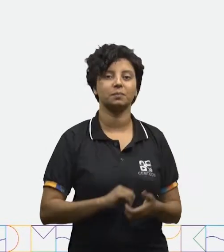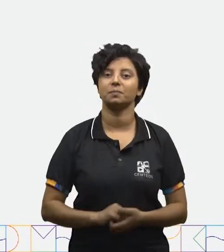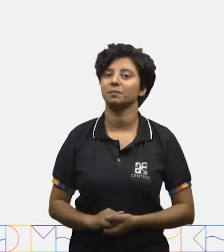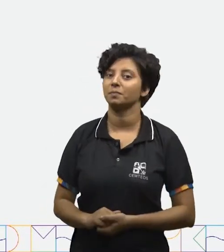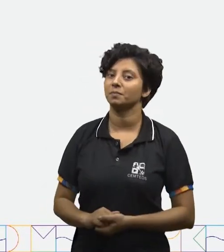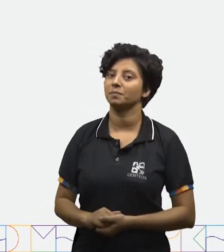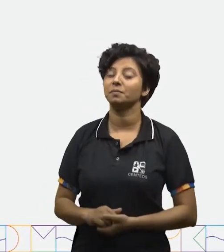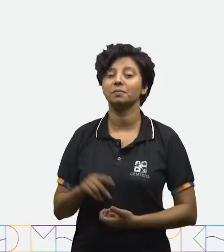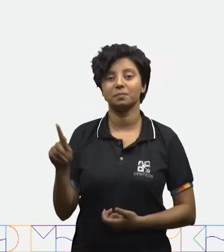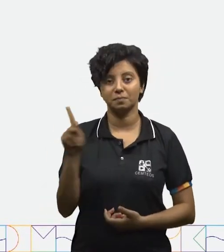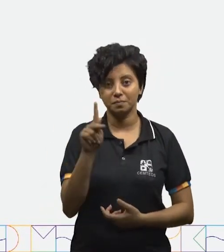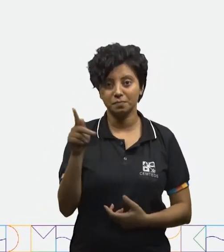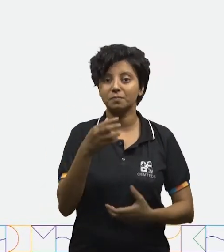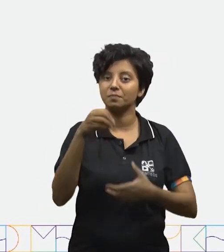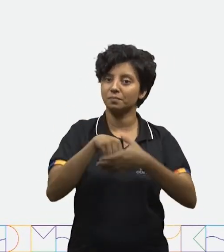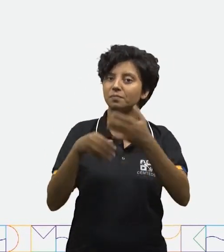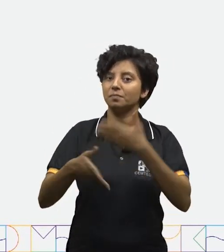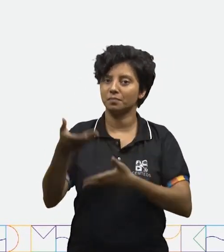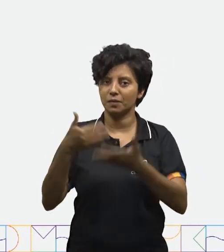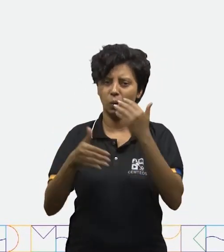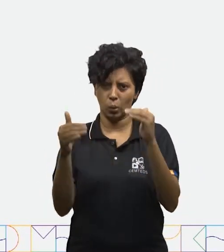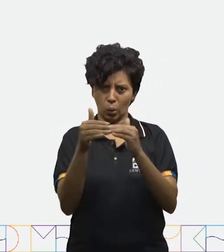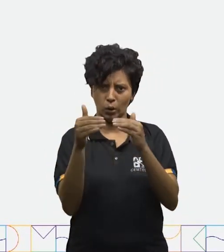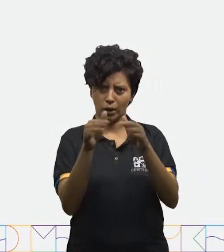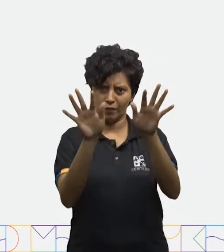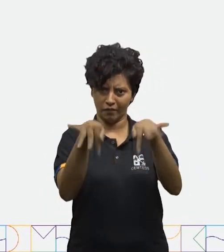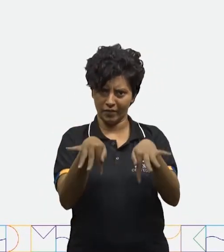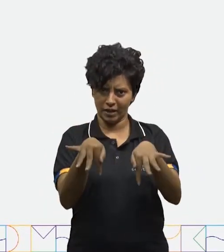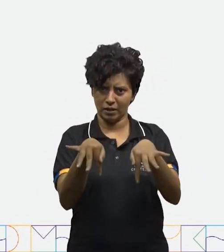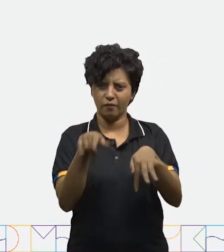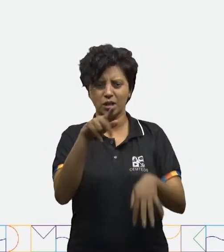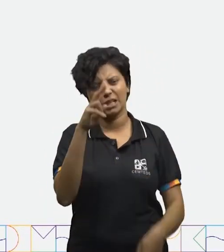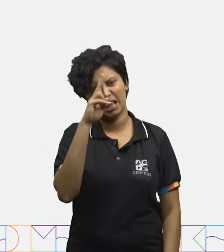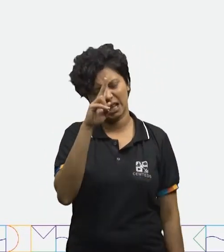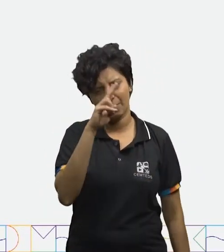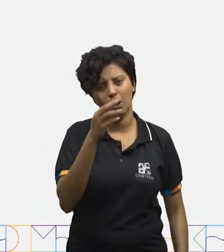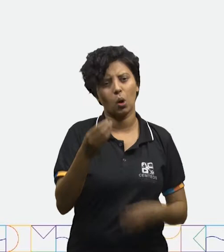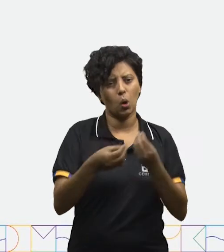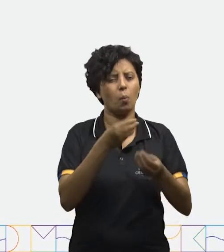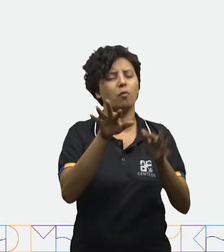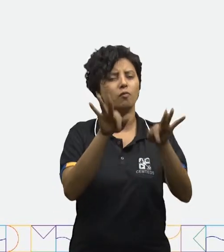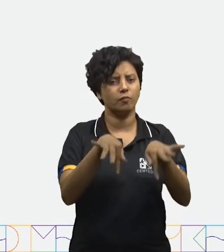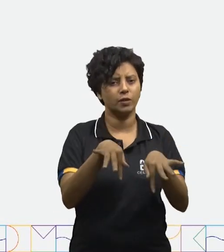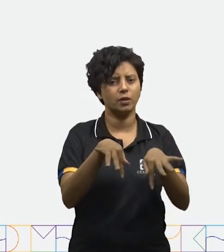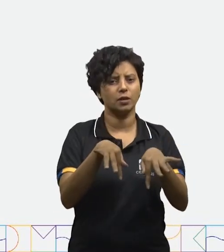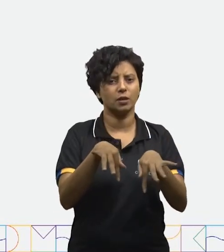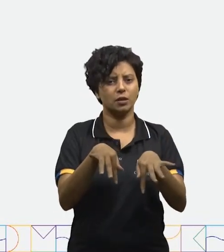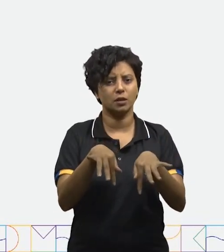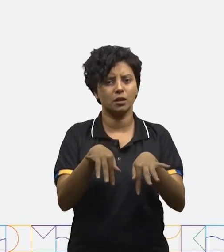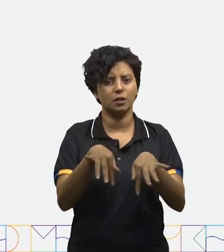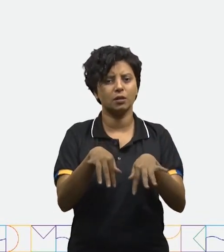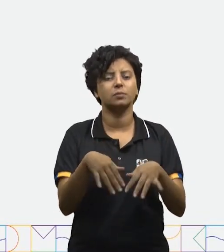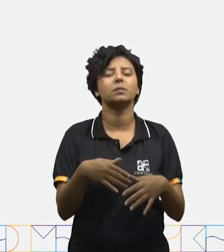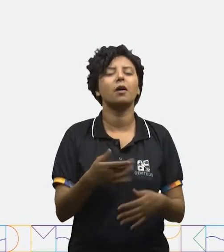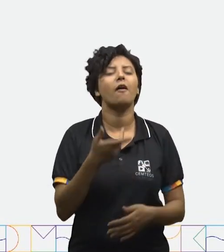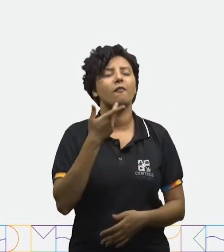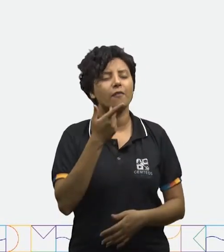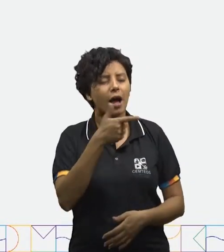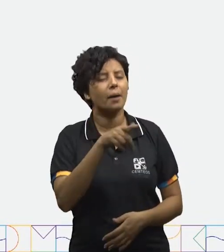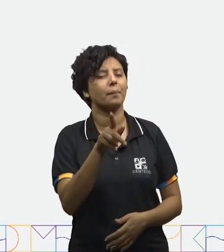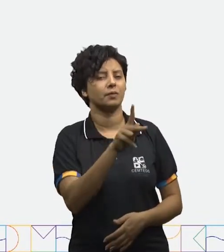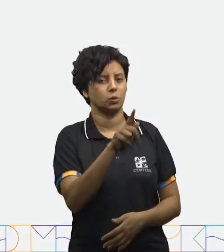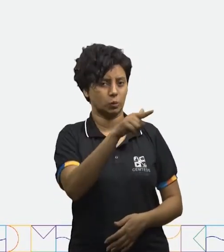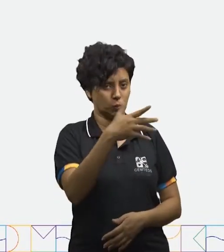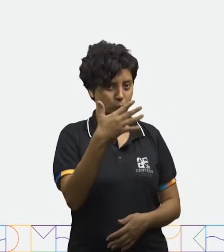As pessoas envolvidas na conversa concordaram em encerrá-la? Você lembra como a conversa finalizou? Eu comentei com a